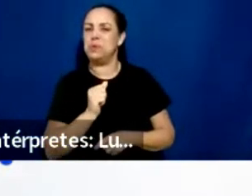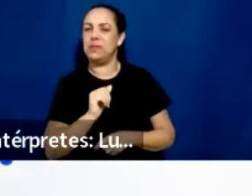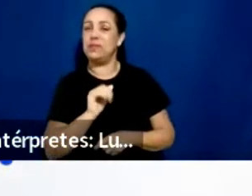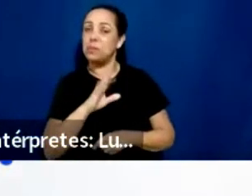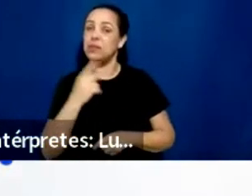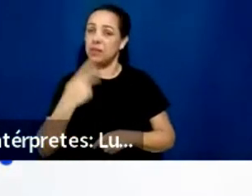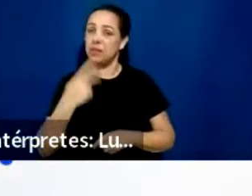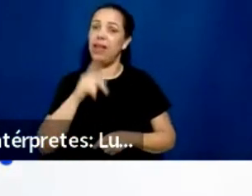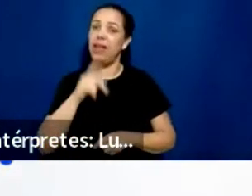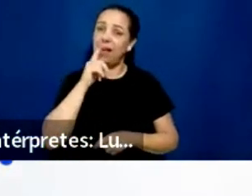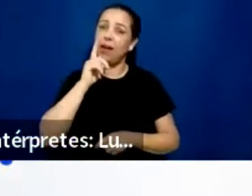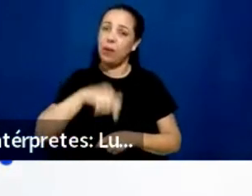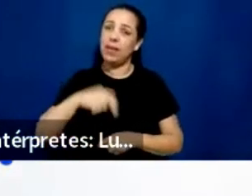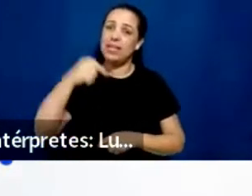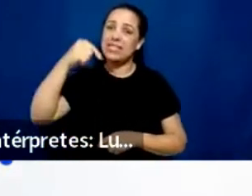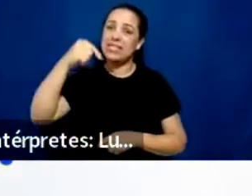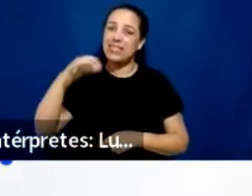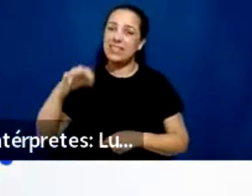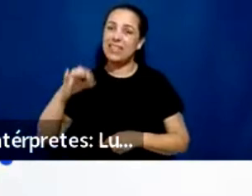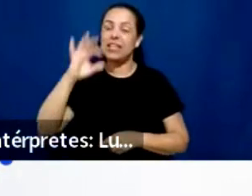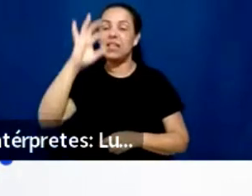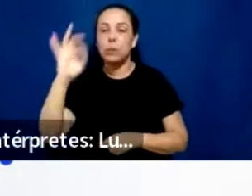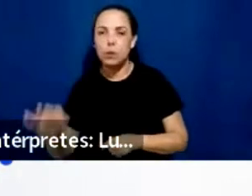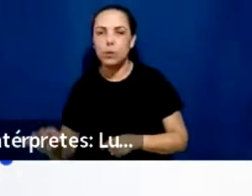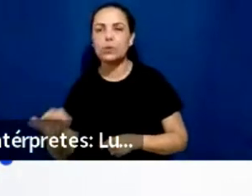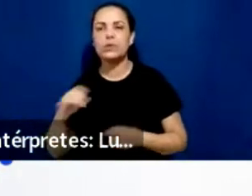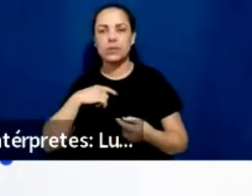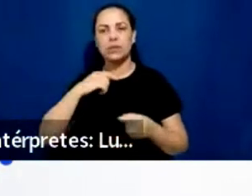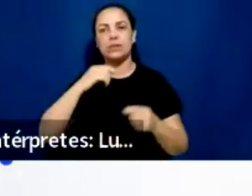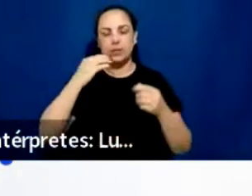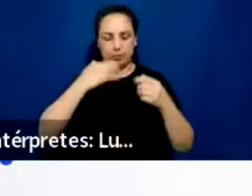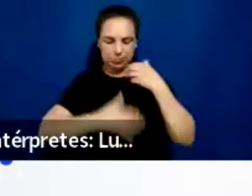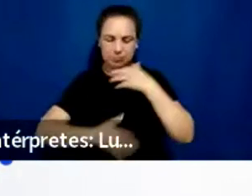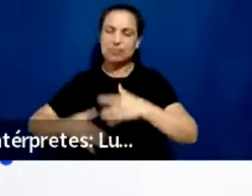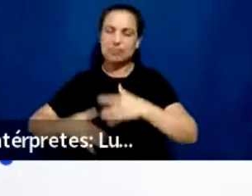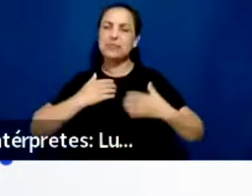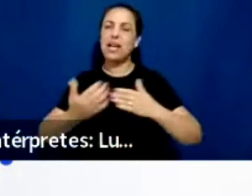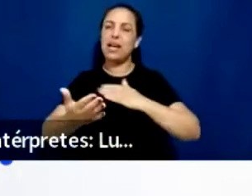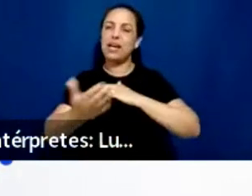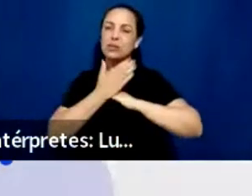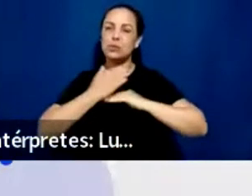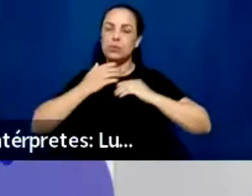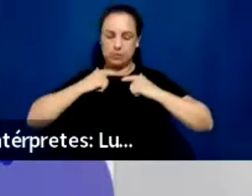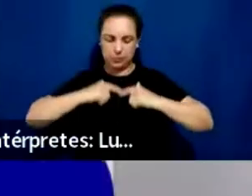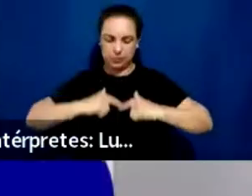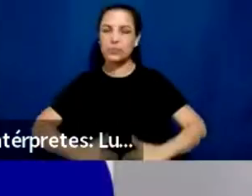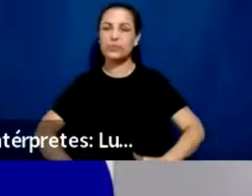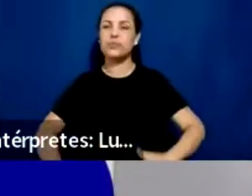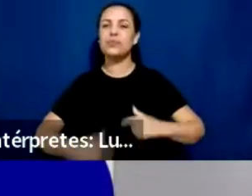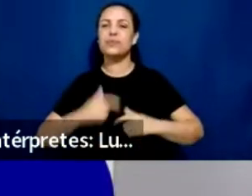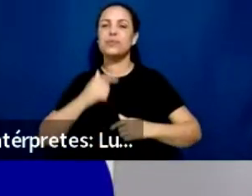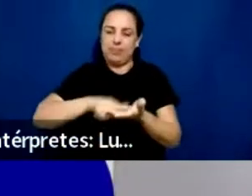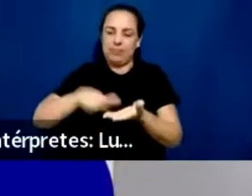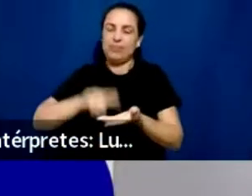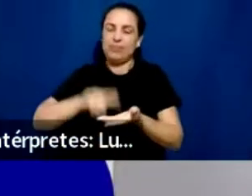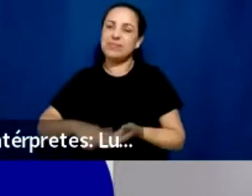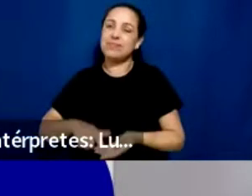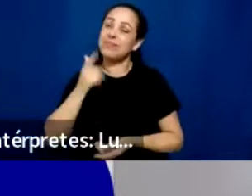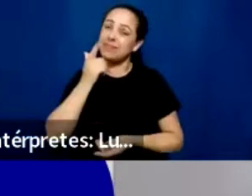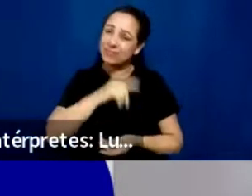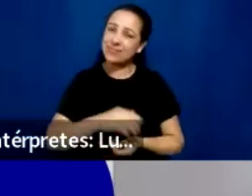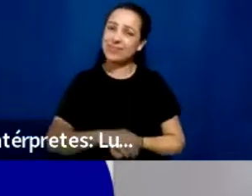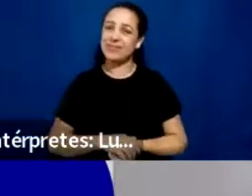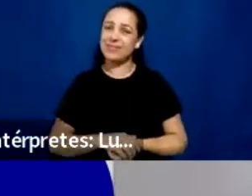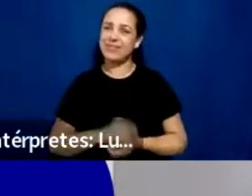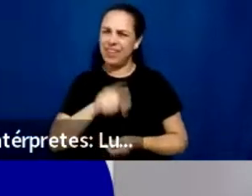corpo. 70%. Nós somos praticamente um aquário ambulante. Então, será que a água que a gente bebe,